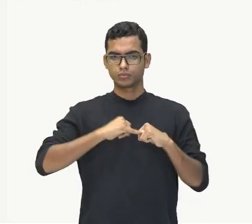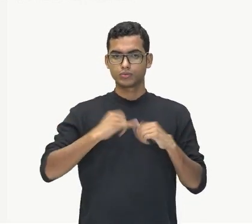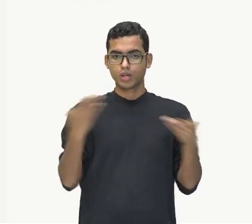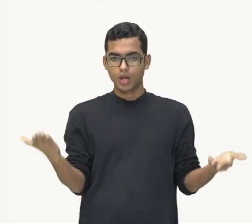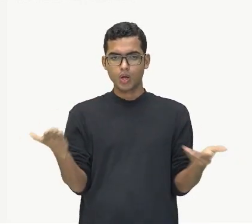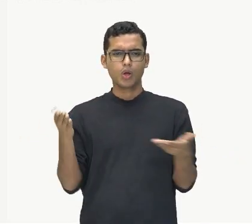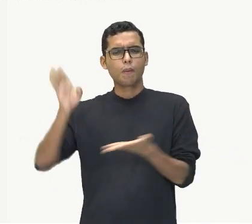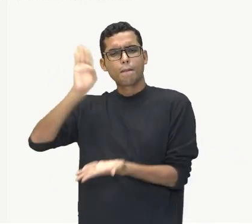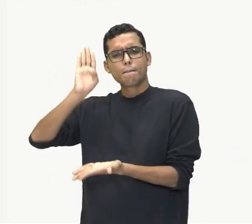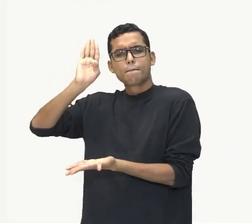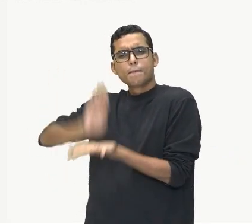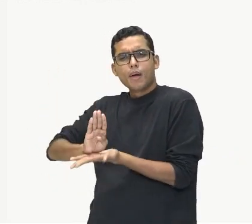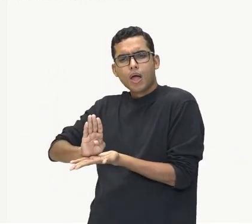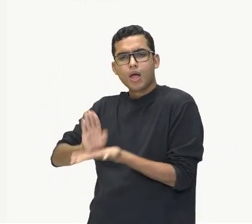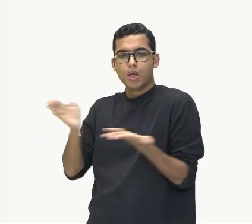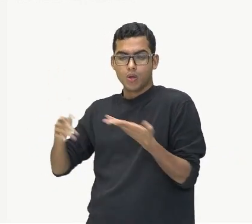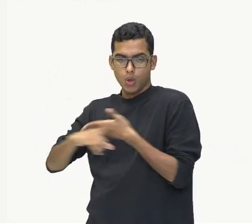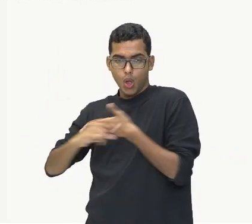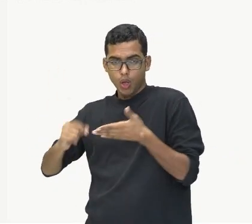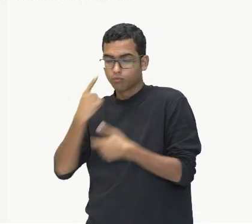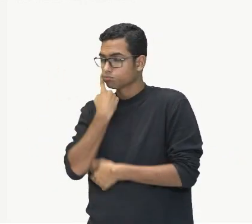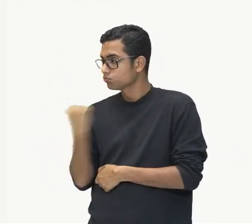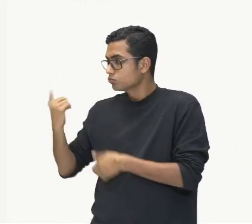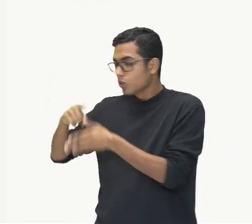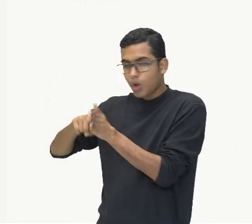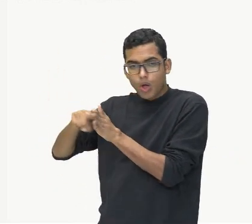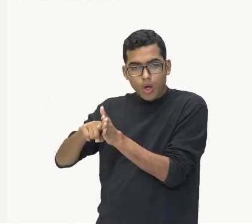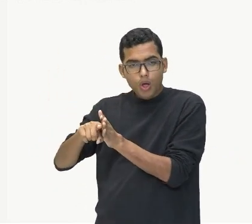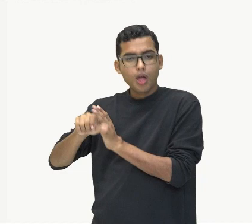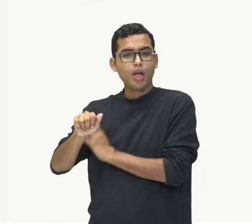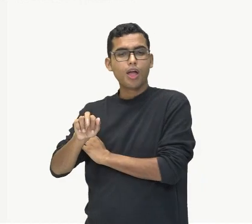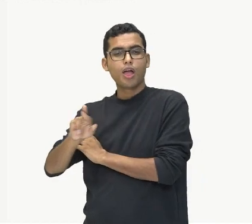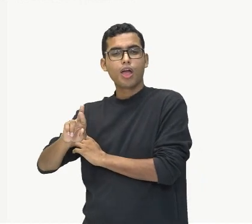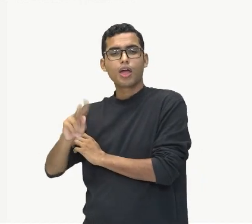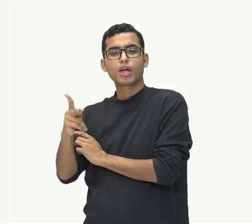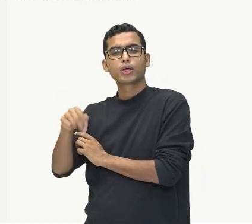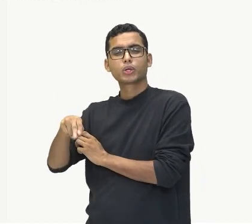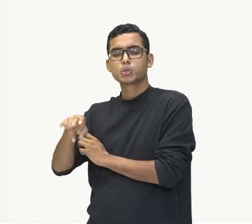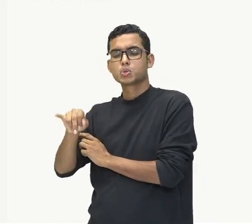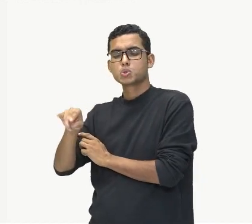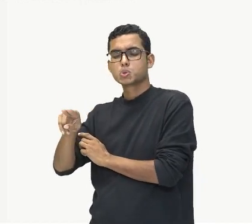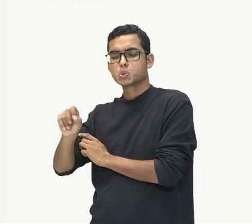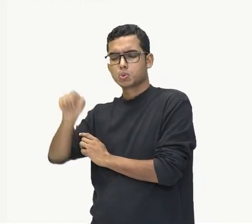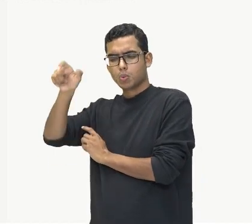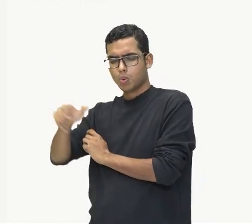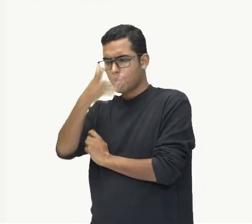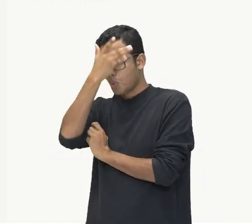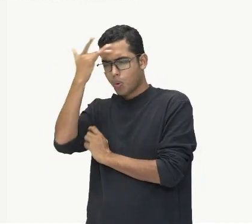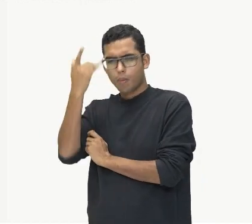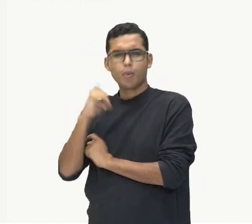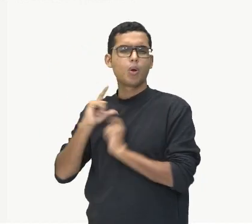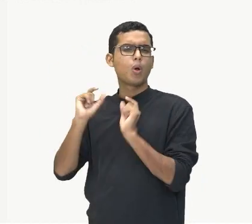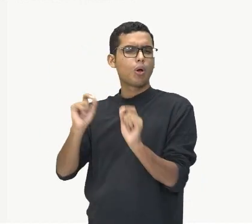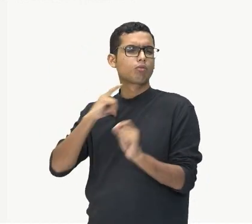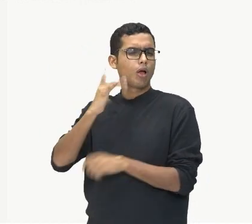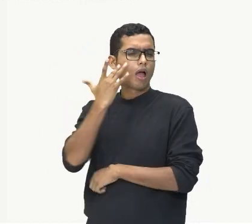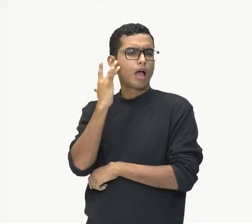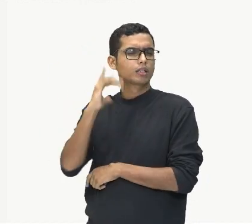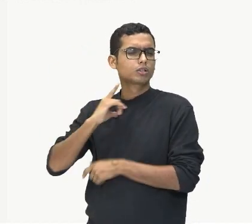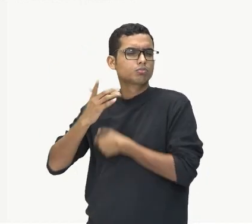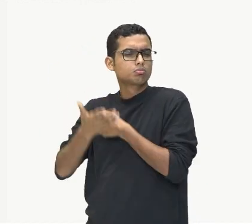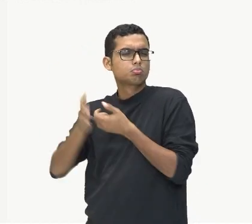O que a Arrhenius define como sendo bases? São compostos